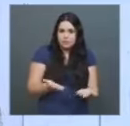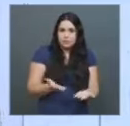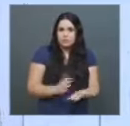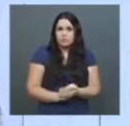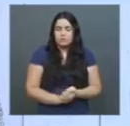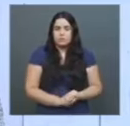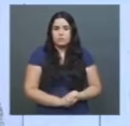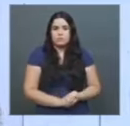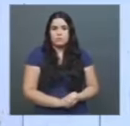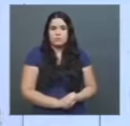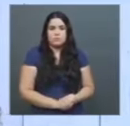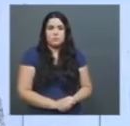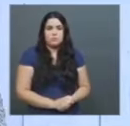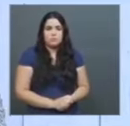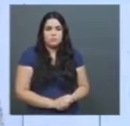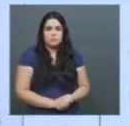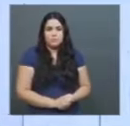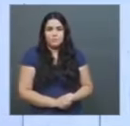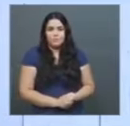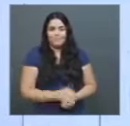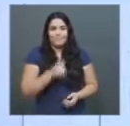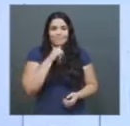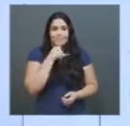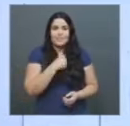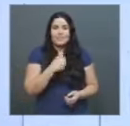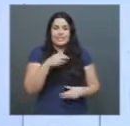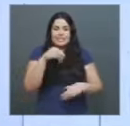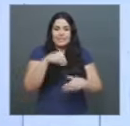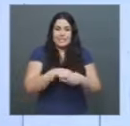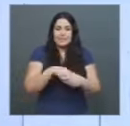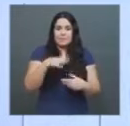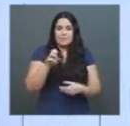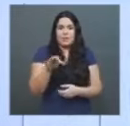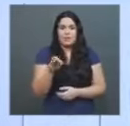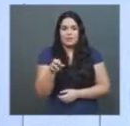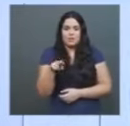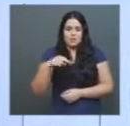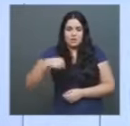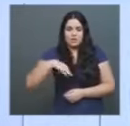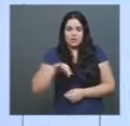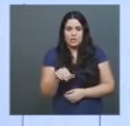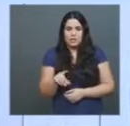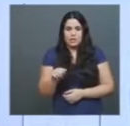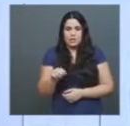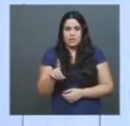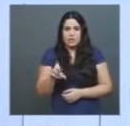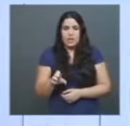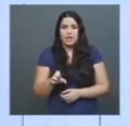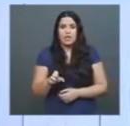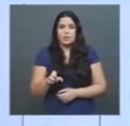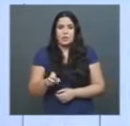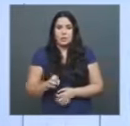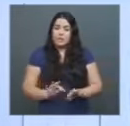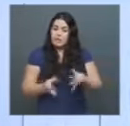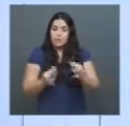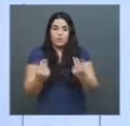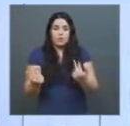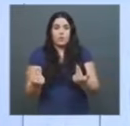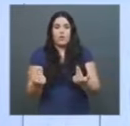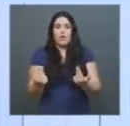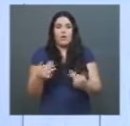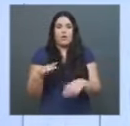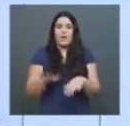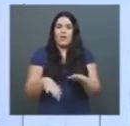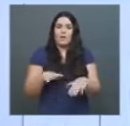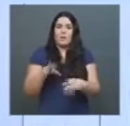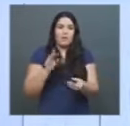E, infelizmente, mesmo em maternidades, em cuidados neonatais, que têm a mesma tecnologia, nós temos desfechos